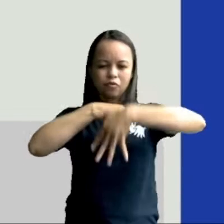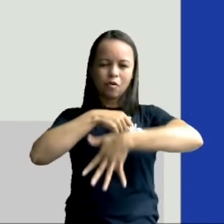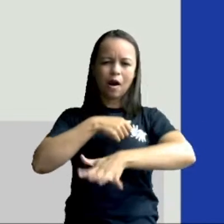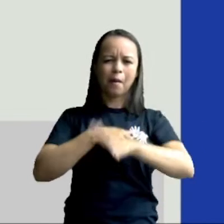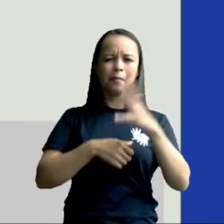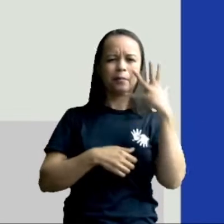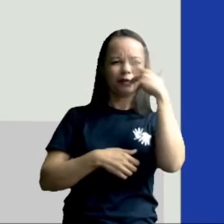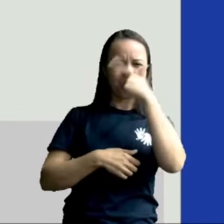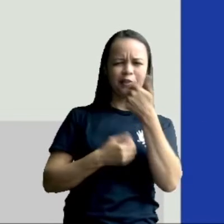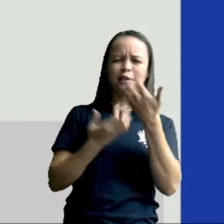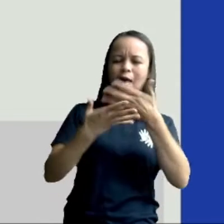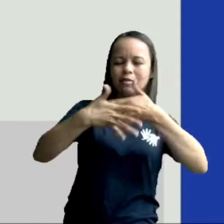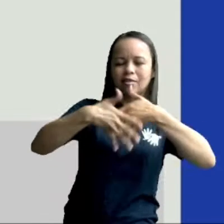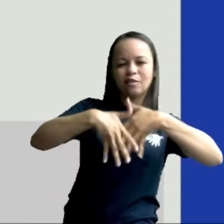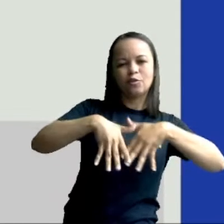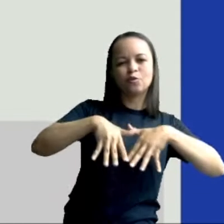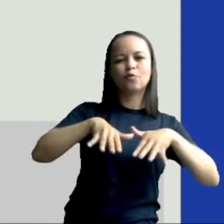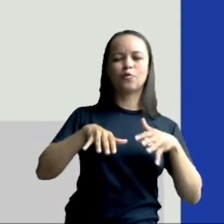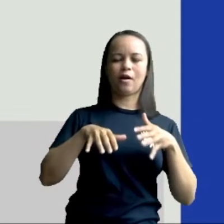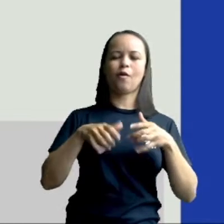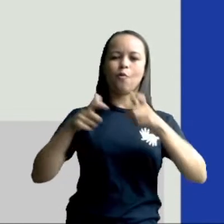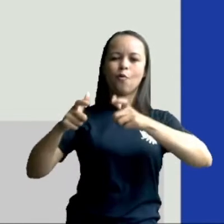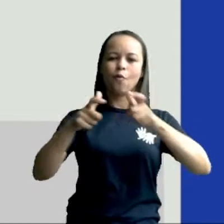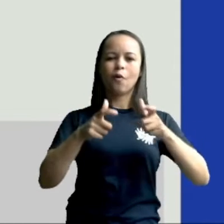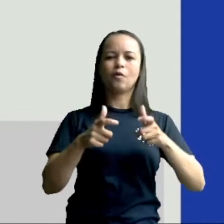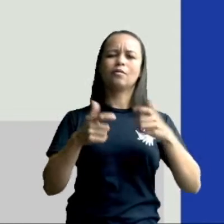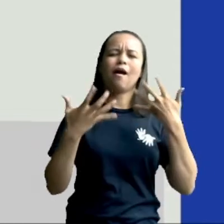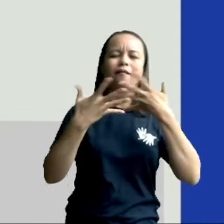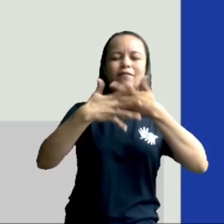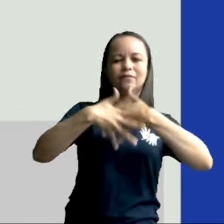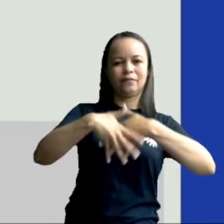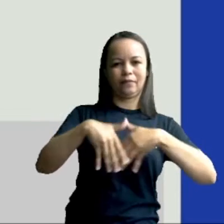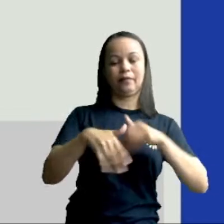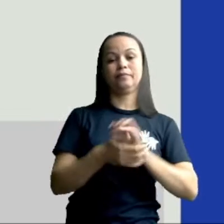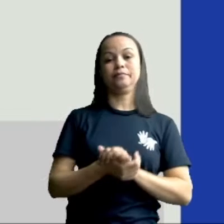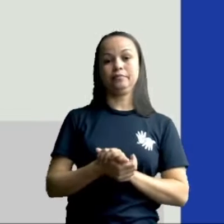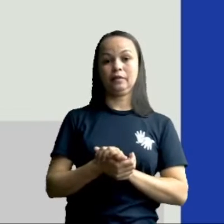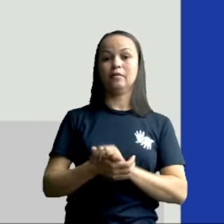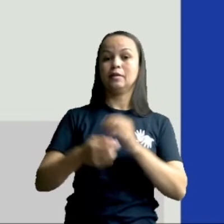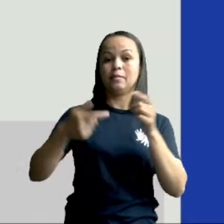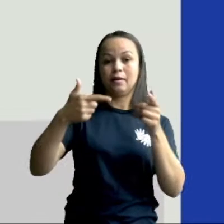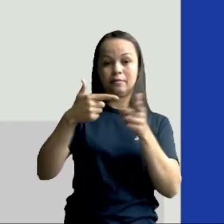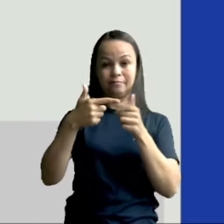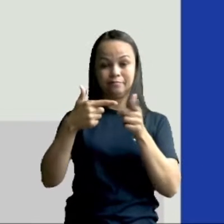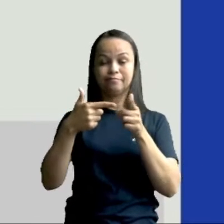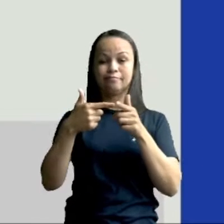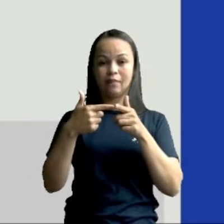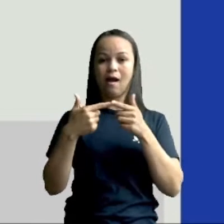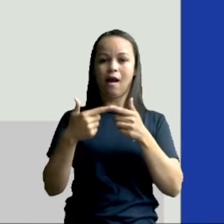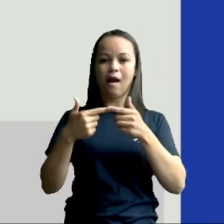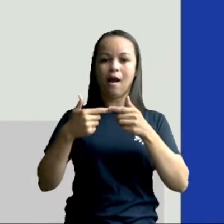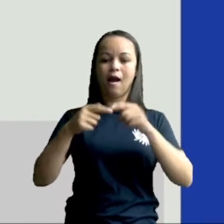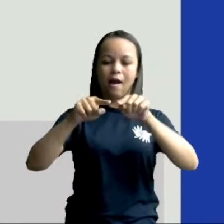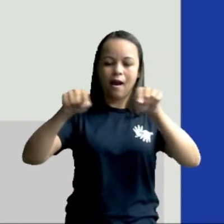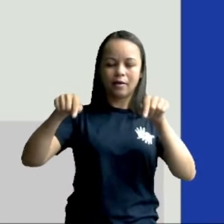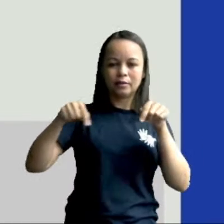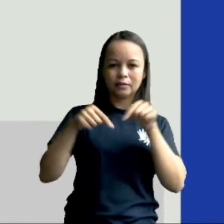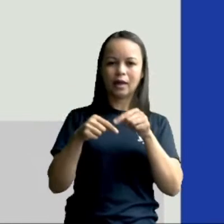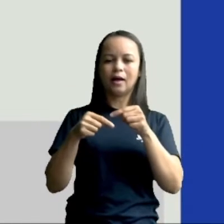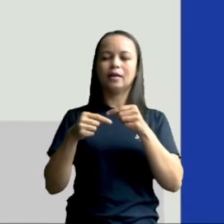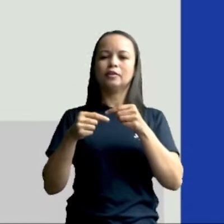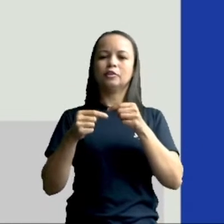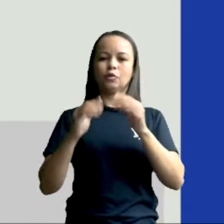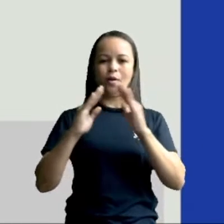meio natural, né? Num ambiente bem natural. Nós vimos também a sala de uma casa, cheia de